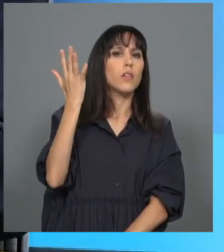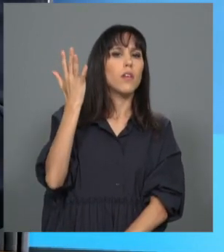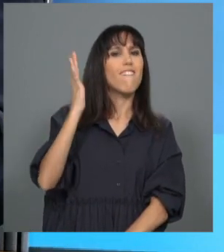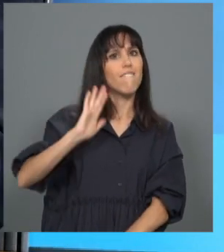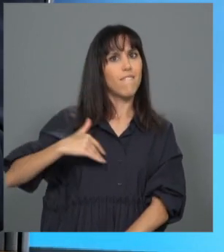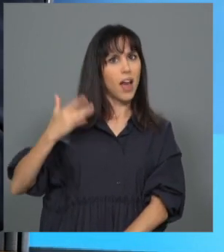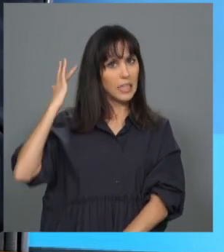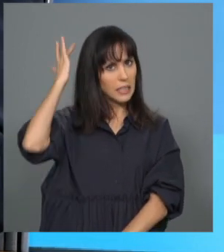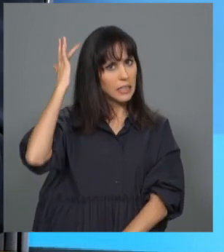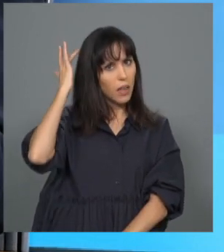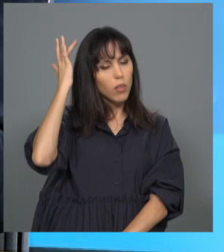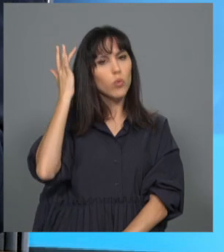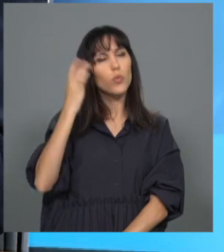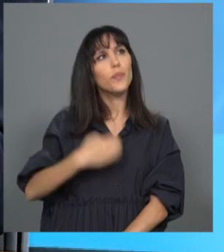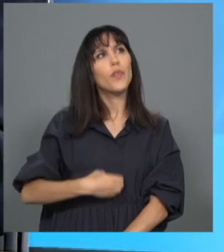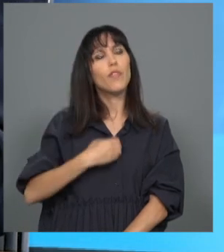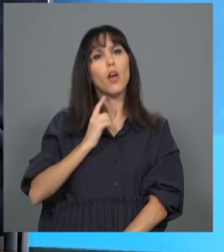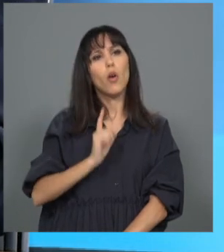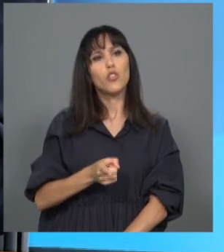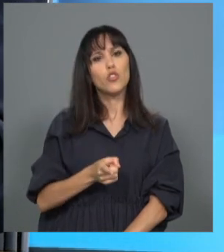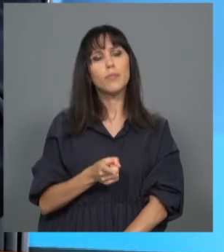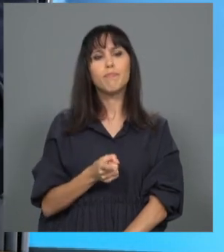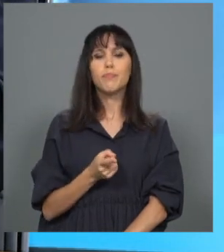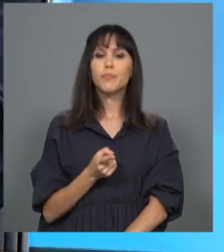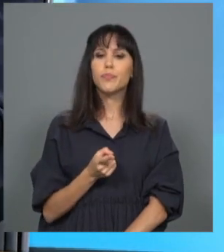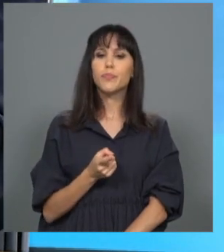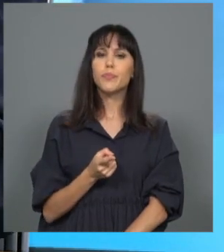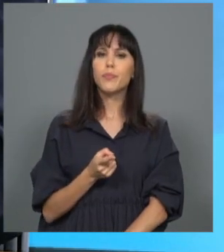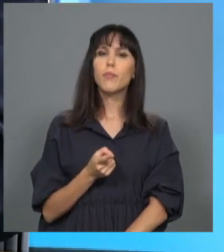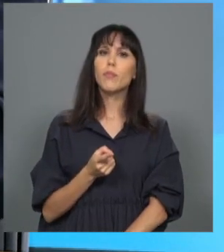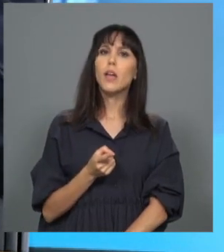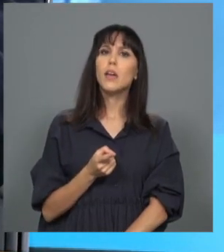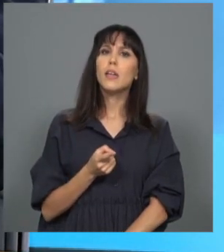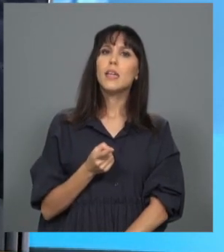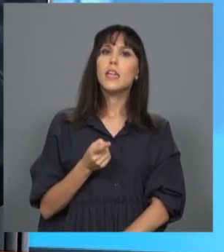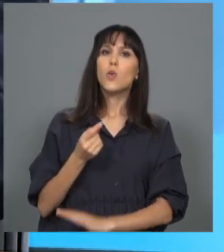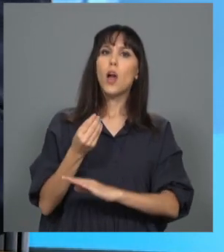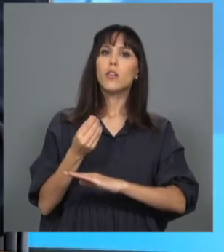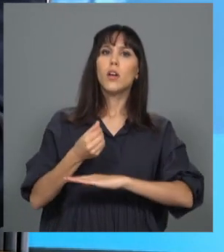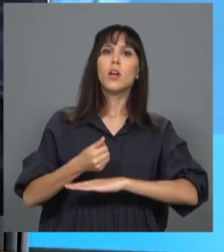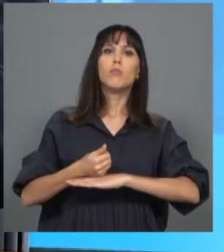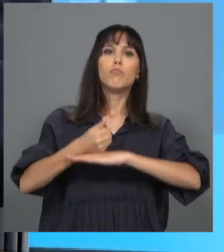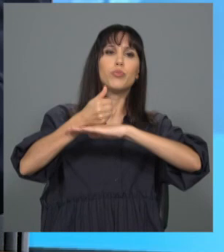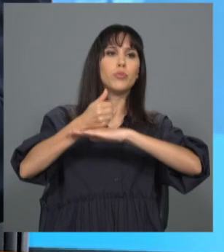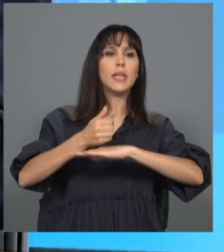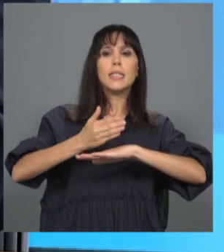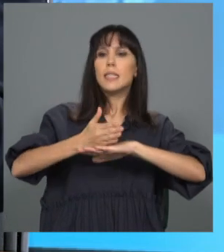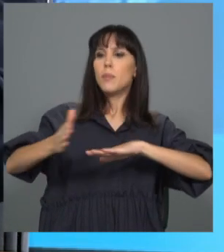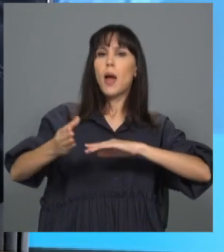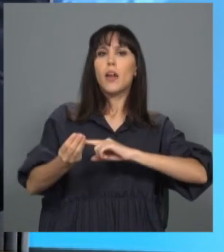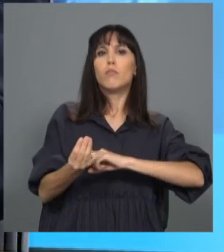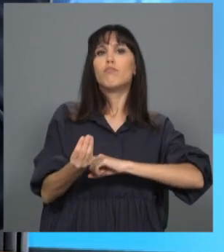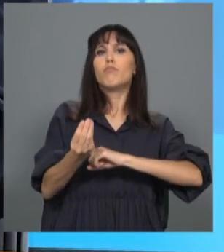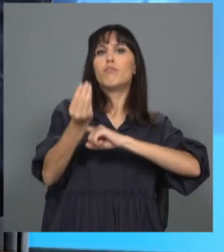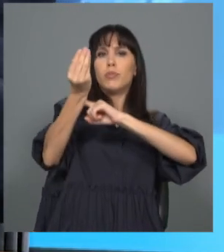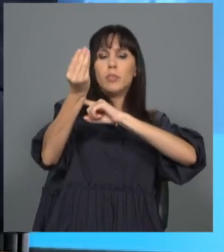santo, significa ser separado, significa ser transcendente, significa ser diferente de tudo o